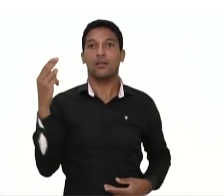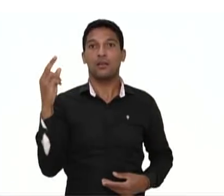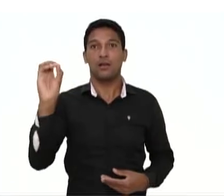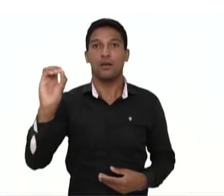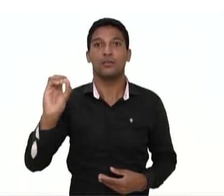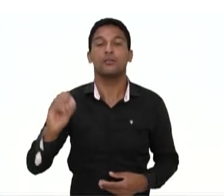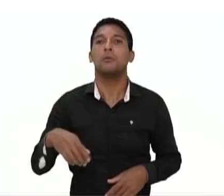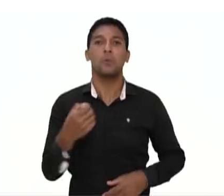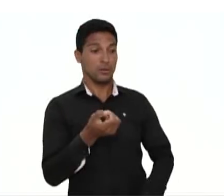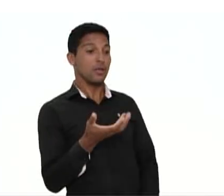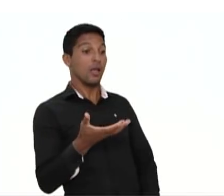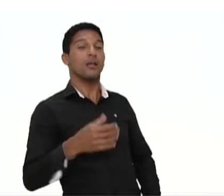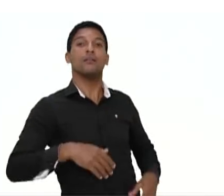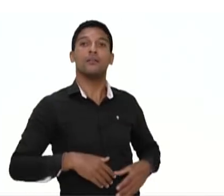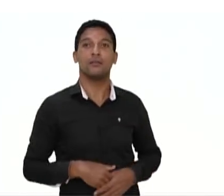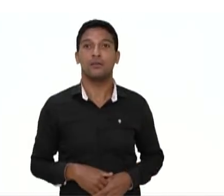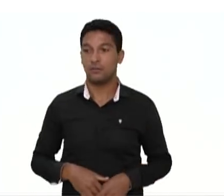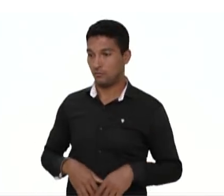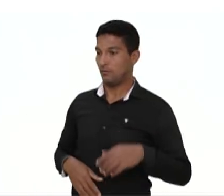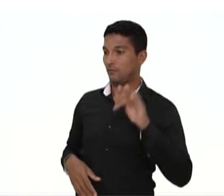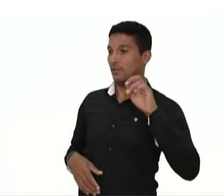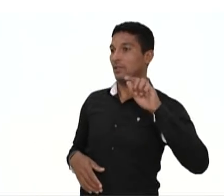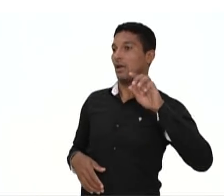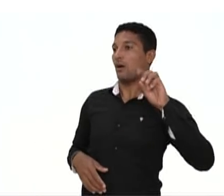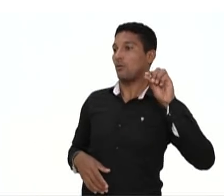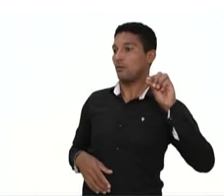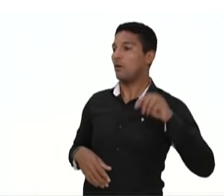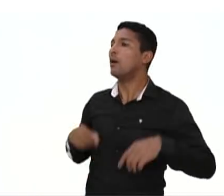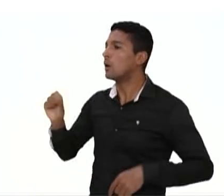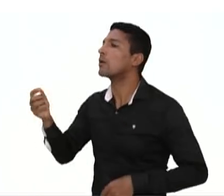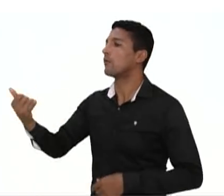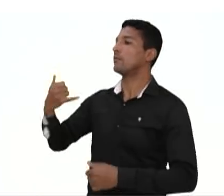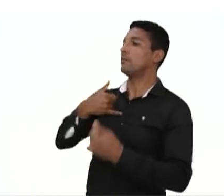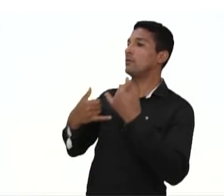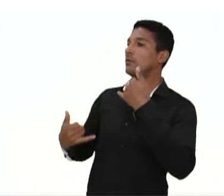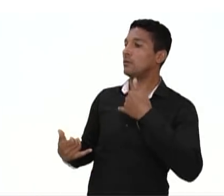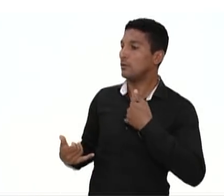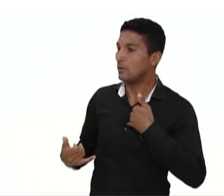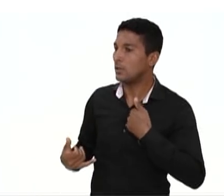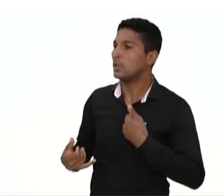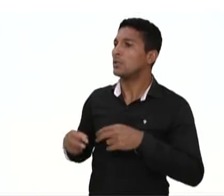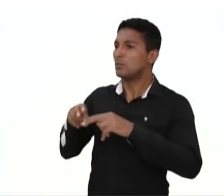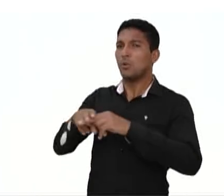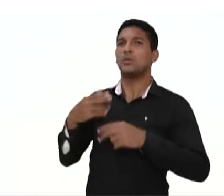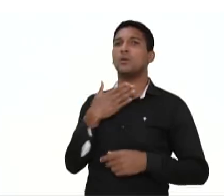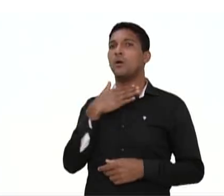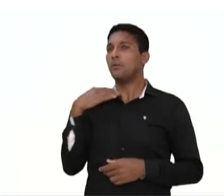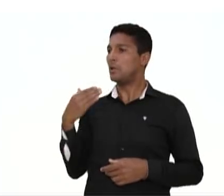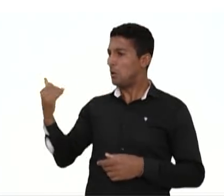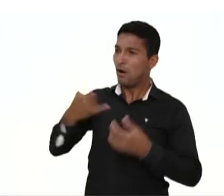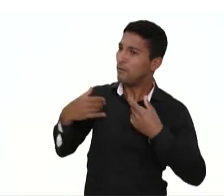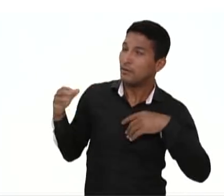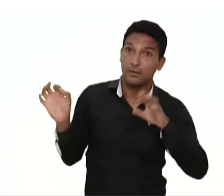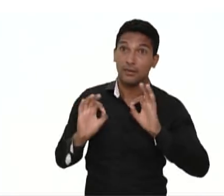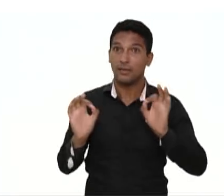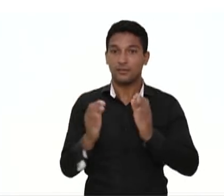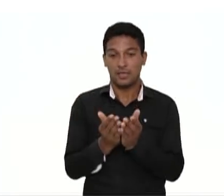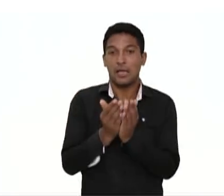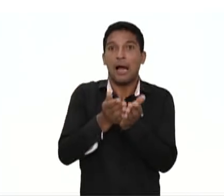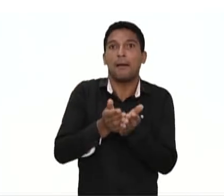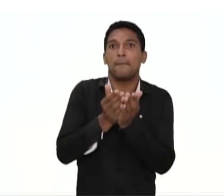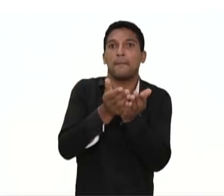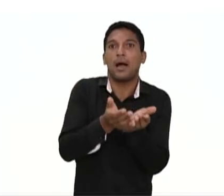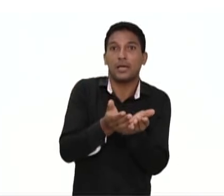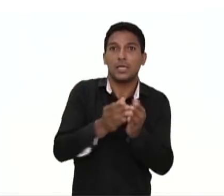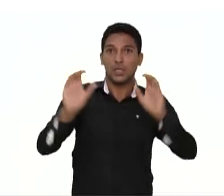que quereis, fidalgo? Que me digais, pois parti tão sem aviso, se a barca do paraíso